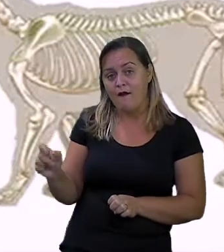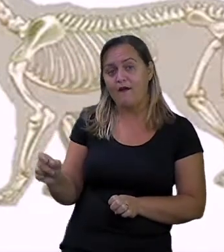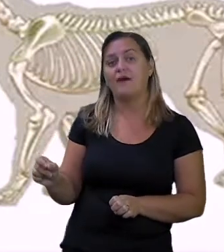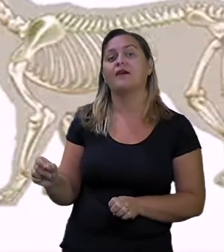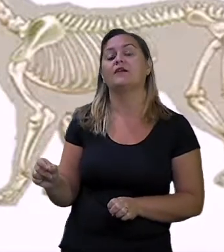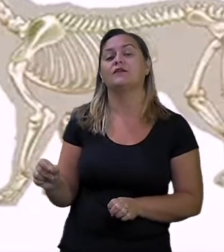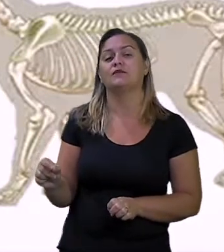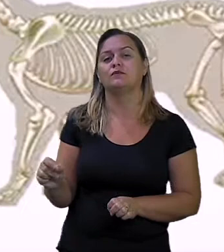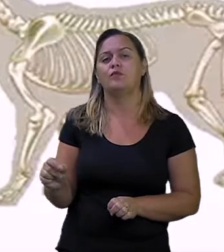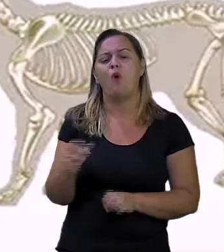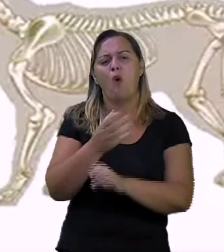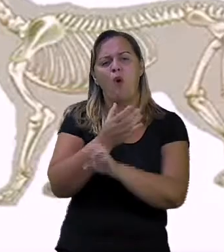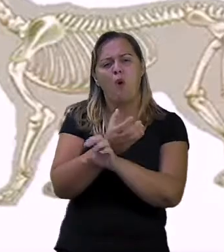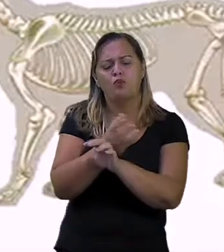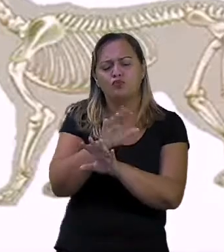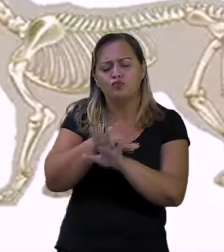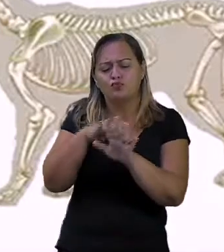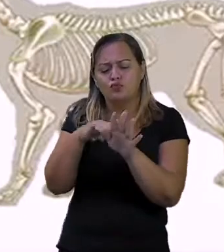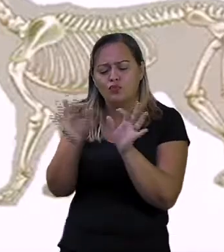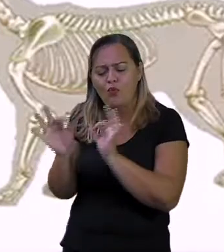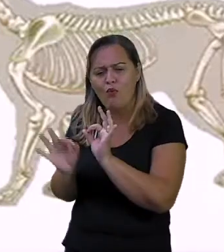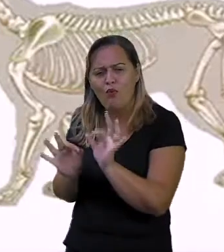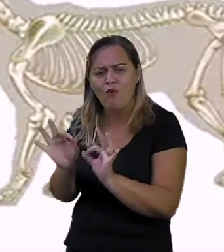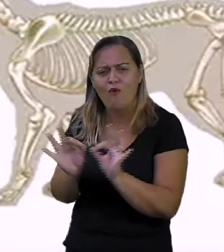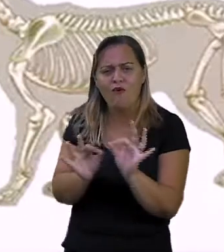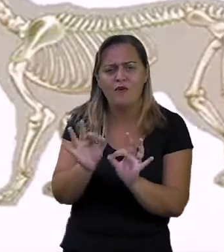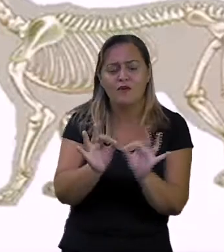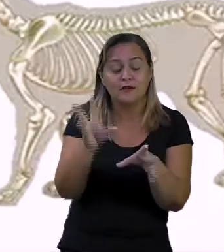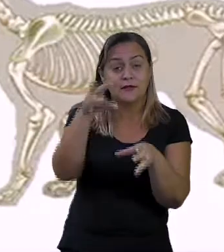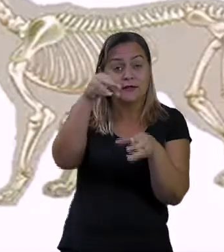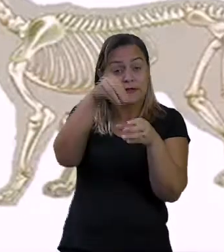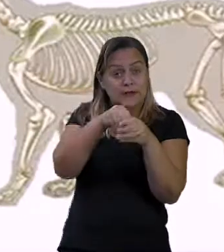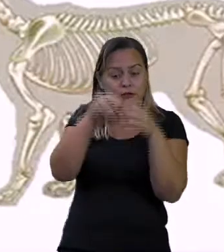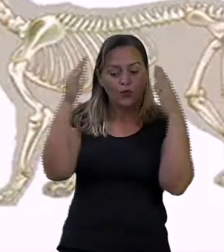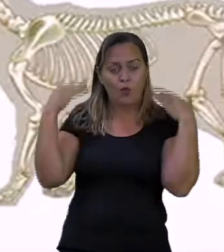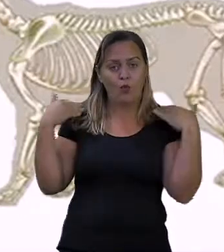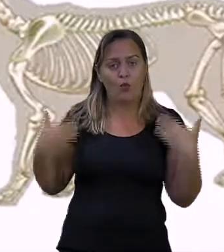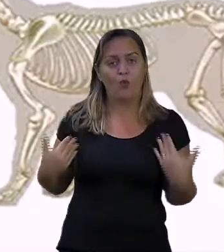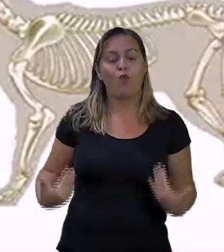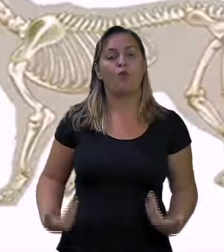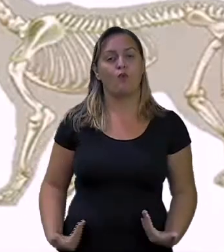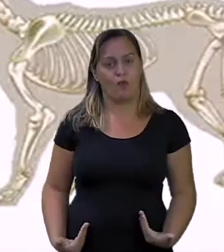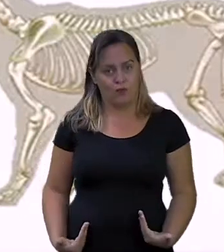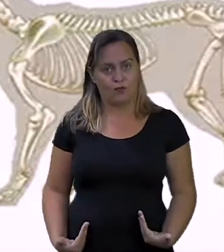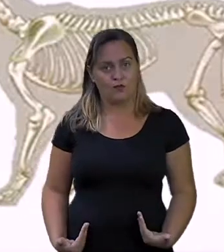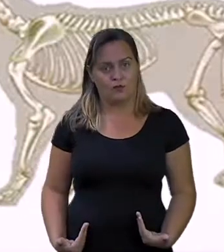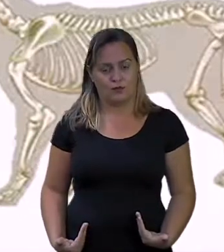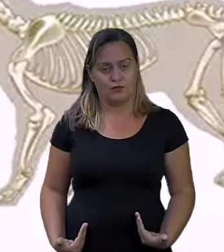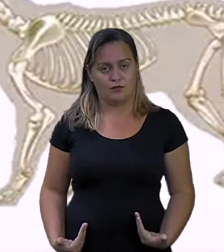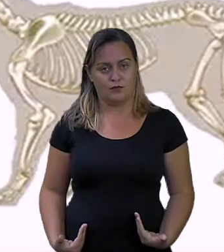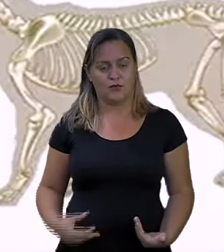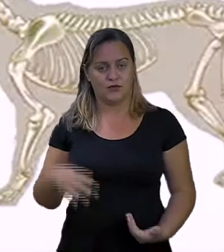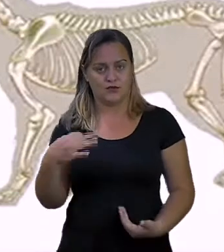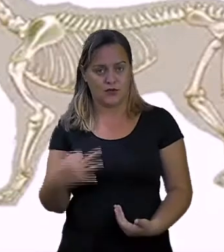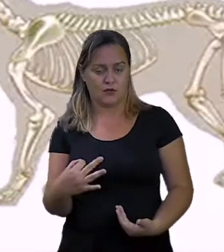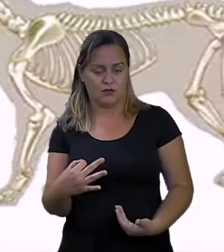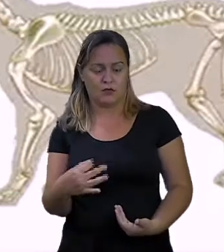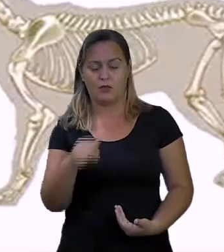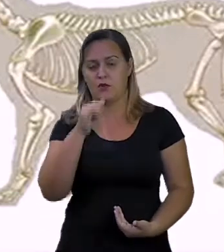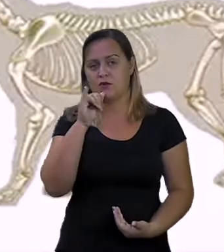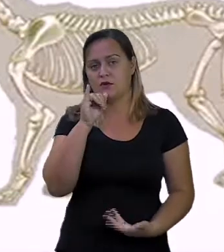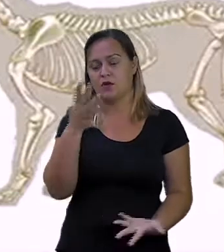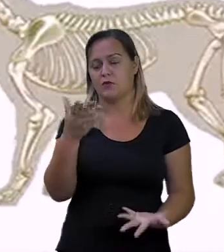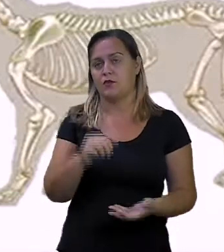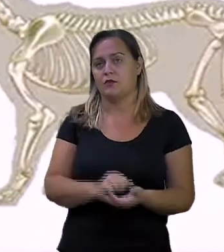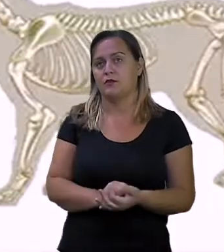vão organizar tudo dentro deste indivíduo, fazendo com que ele se posicione ou erétil, como é o